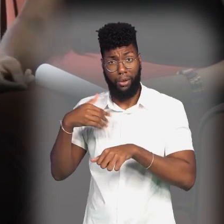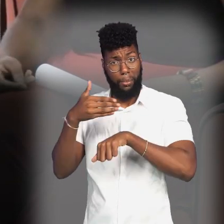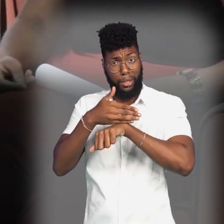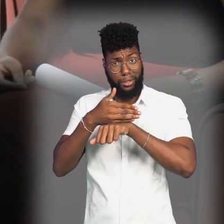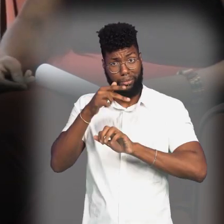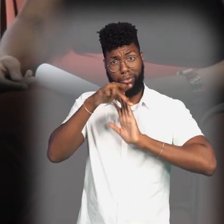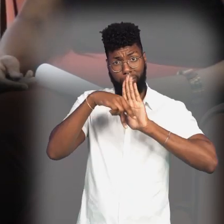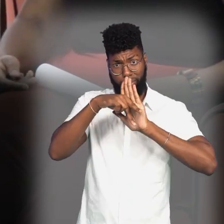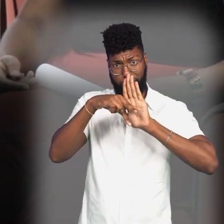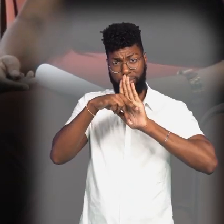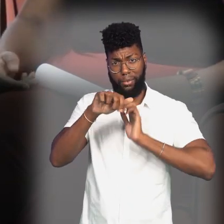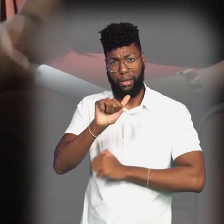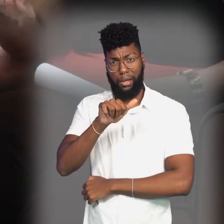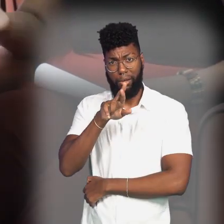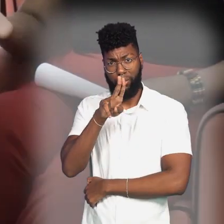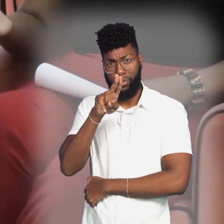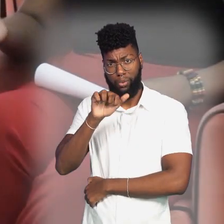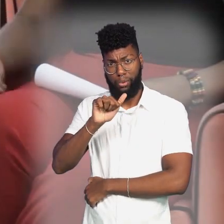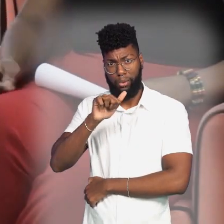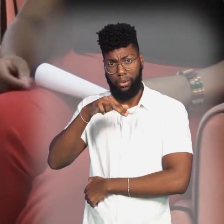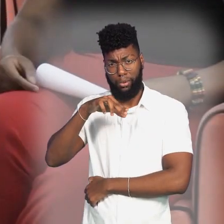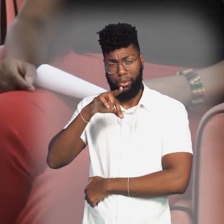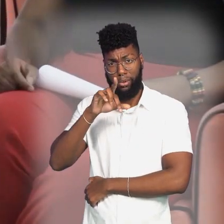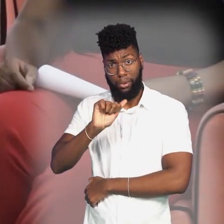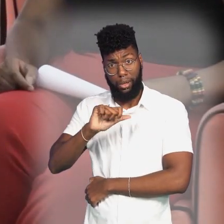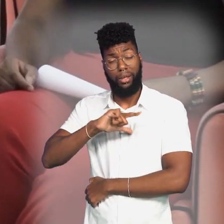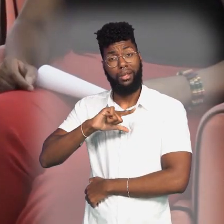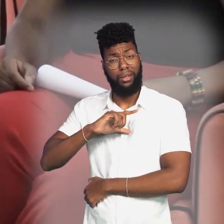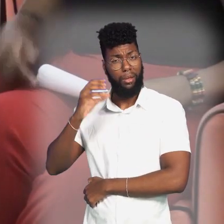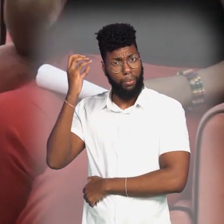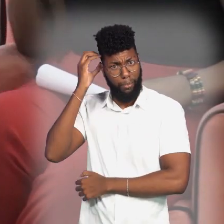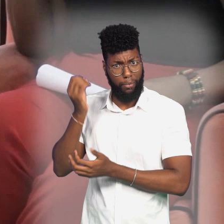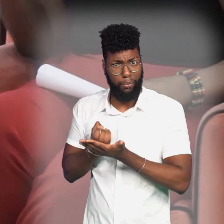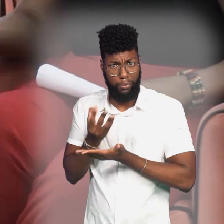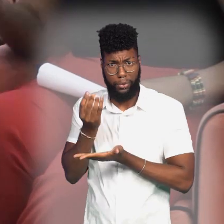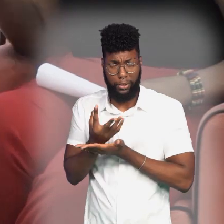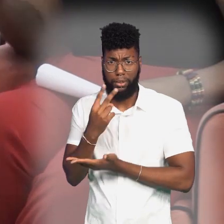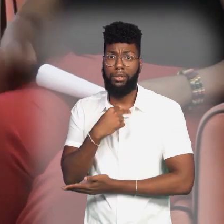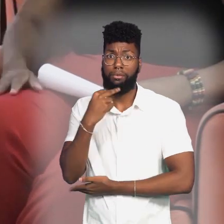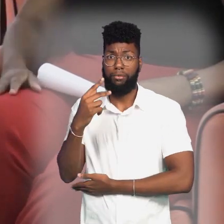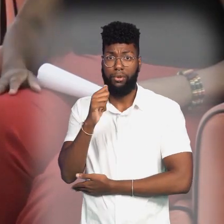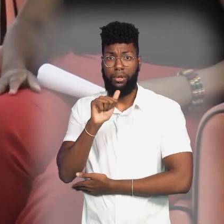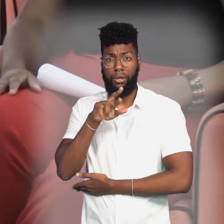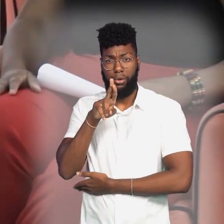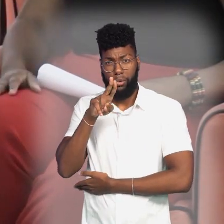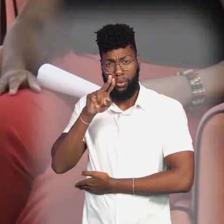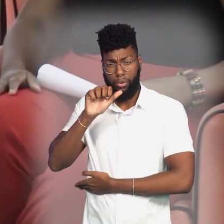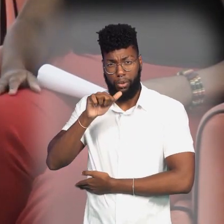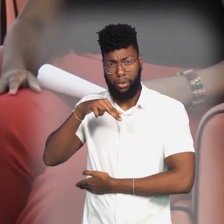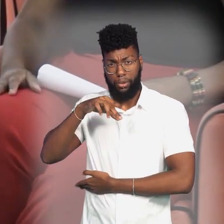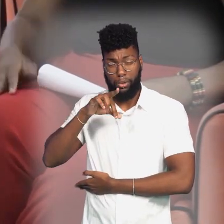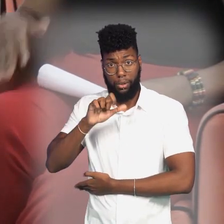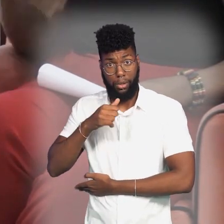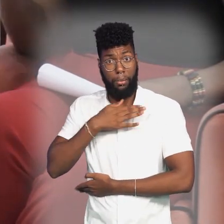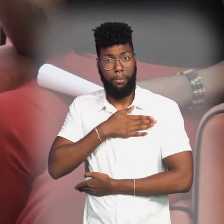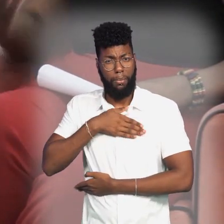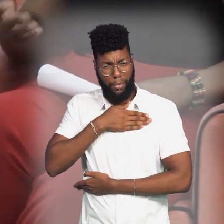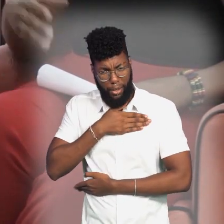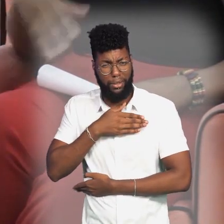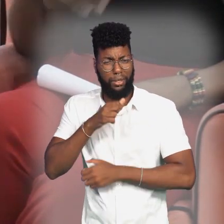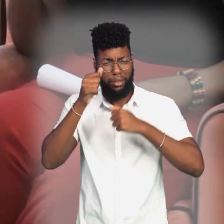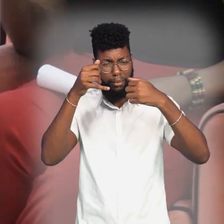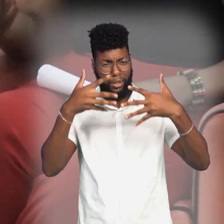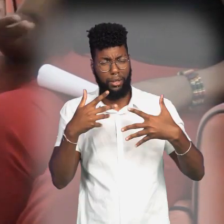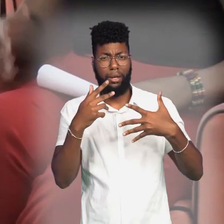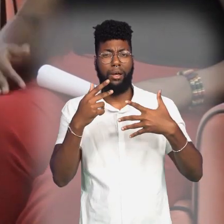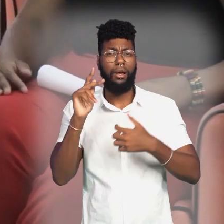Projeto Aruanda. Estamos aí com o podcast A Voz do Aruanda e é um prazer estar aqui com o Mamadou hoje, contando um pouquinho sobre a trajetória,